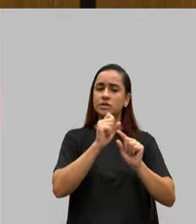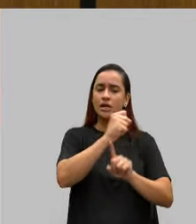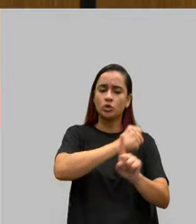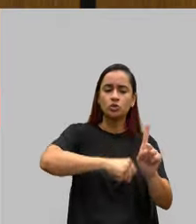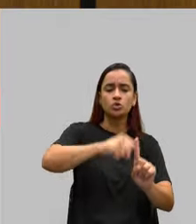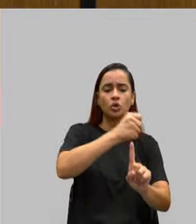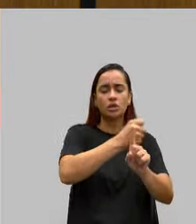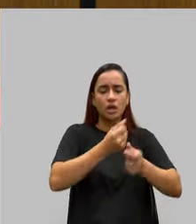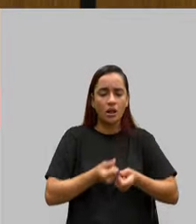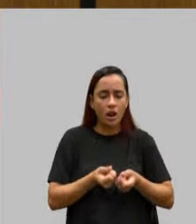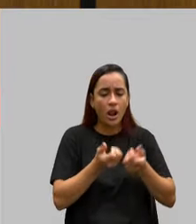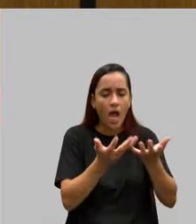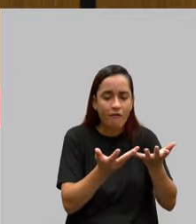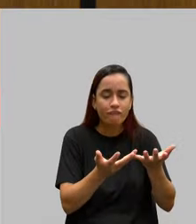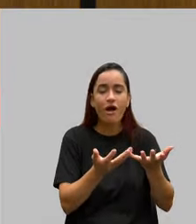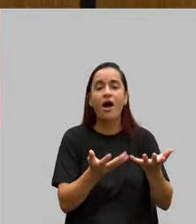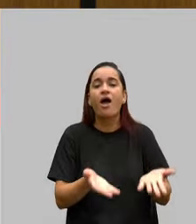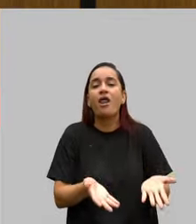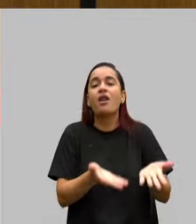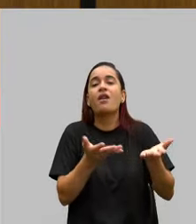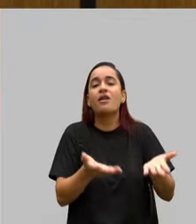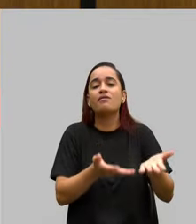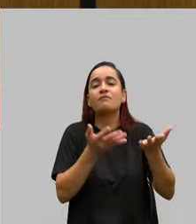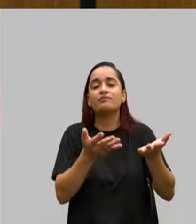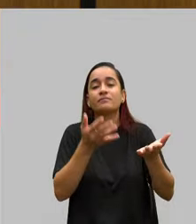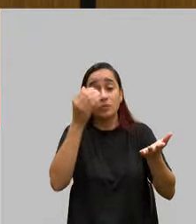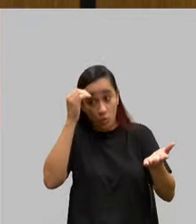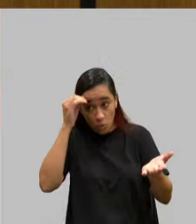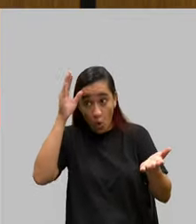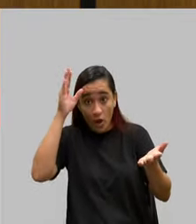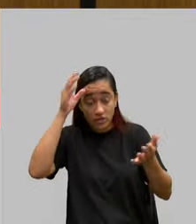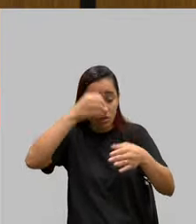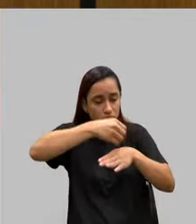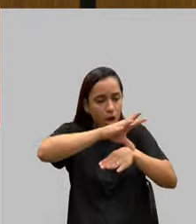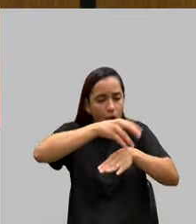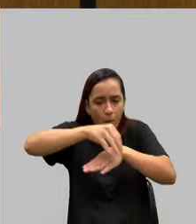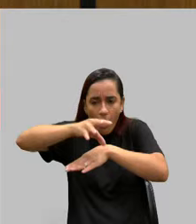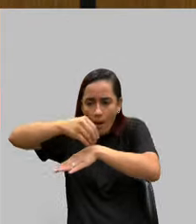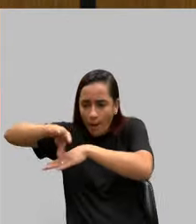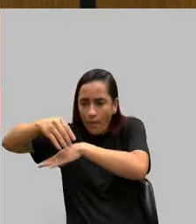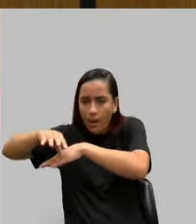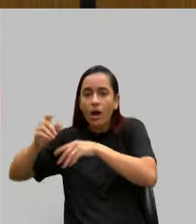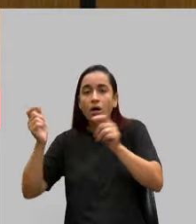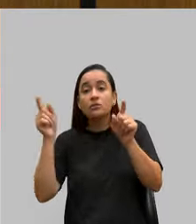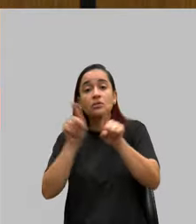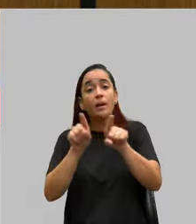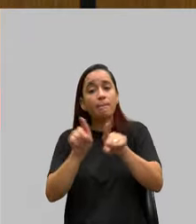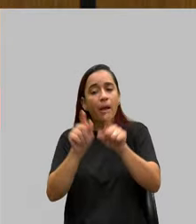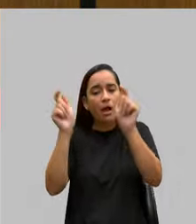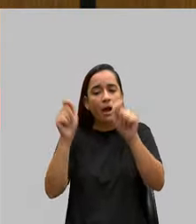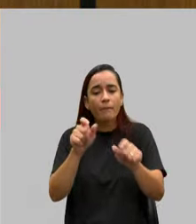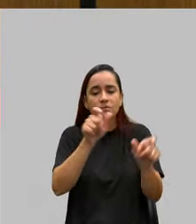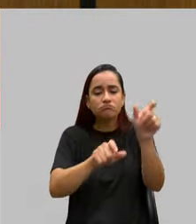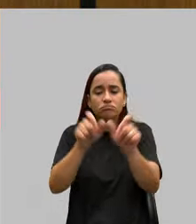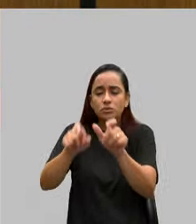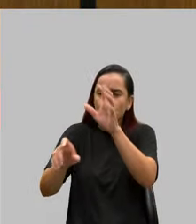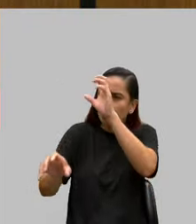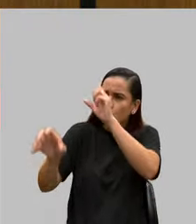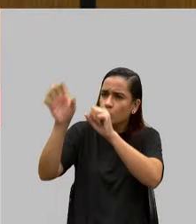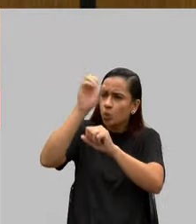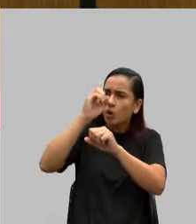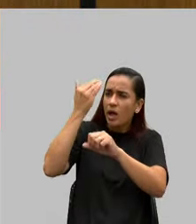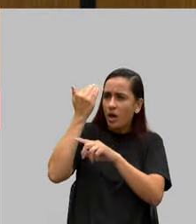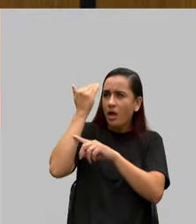forma leve de uma forma em que esse conhecimento ele possa ser passado e seja absorvido mesmo por pessoas que não